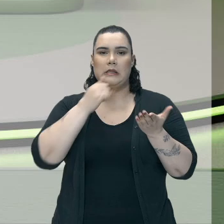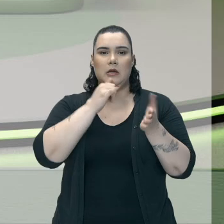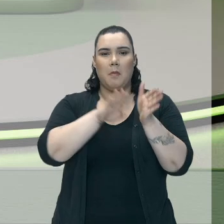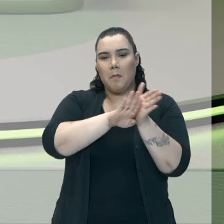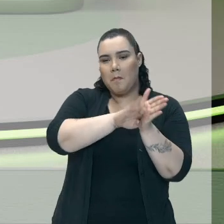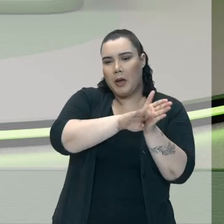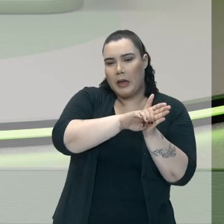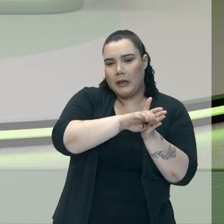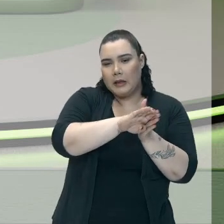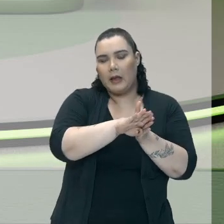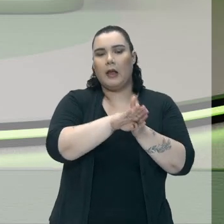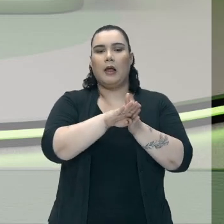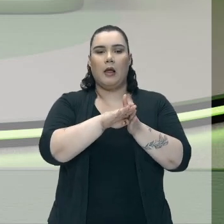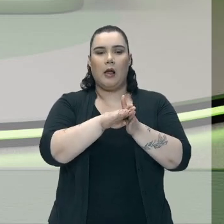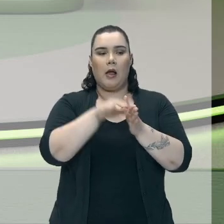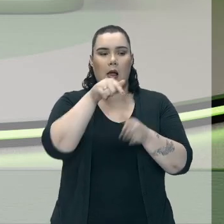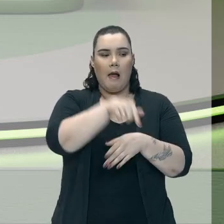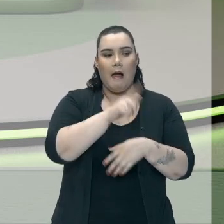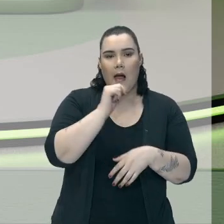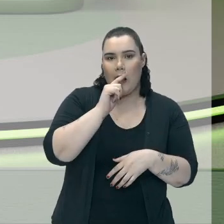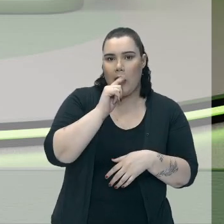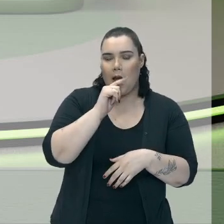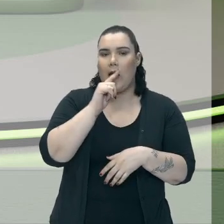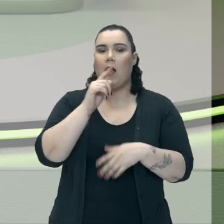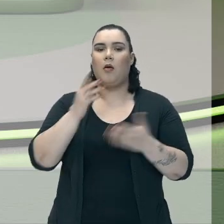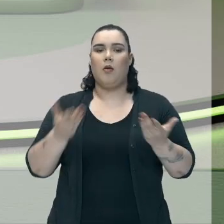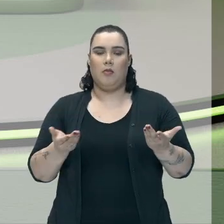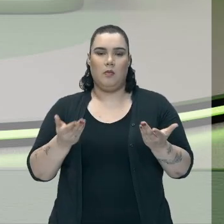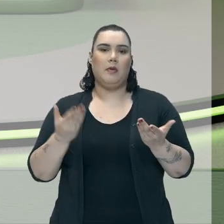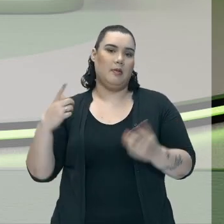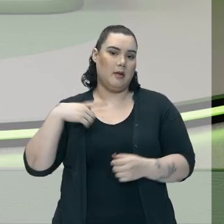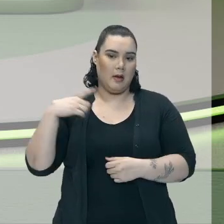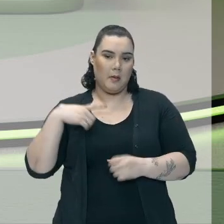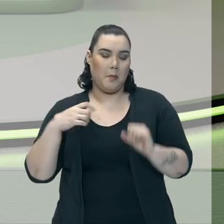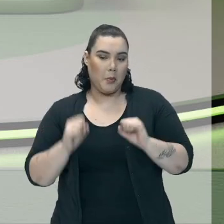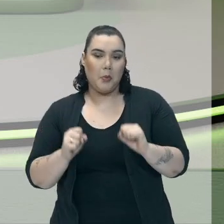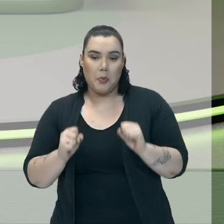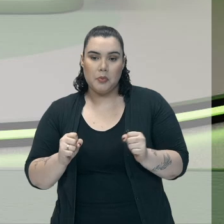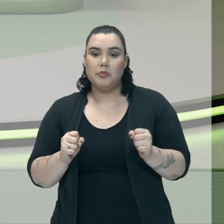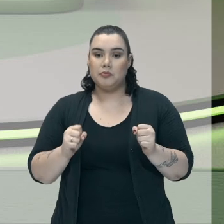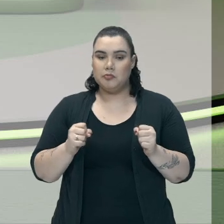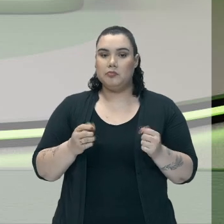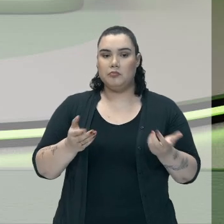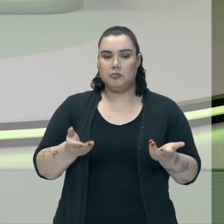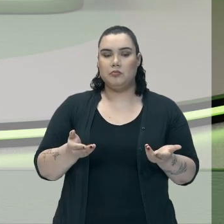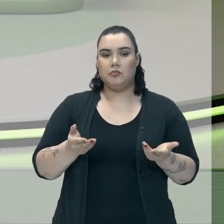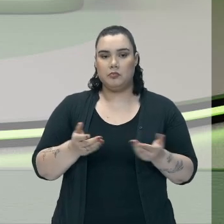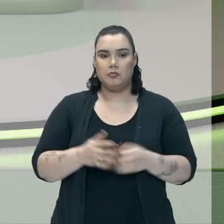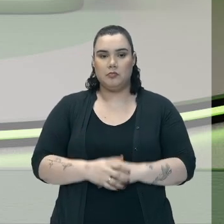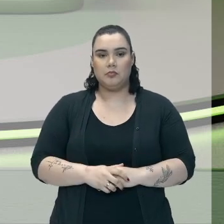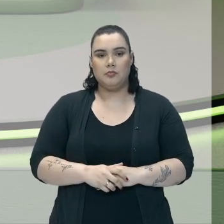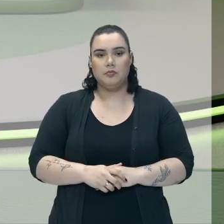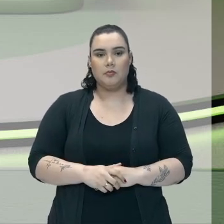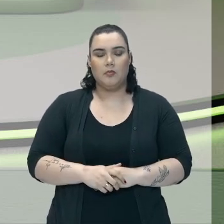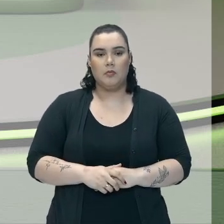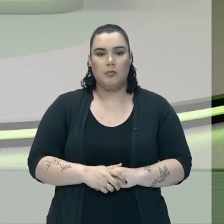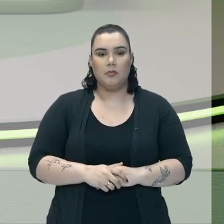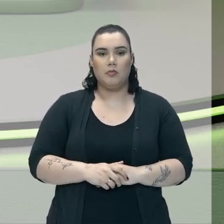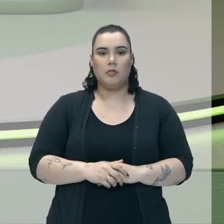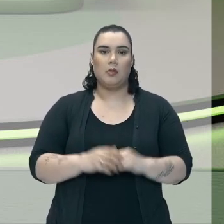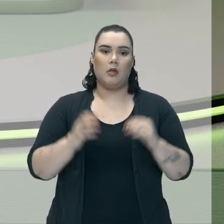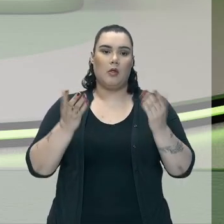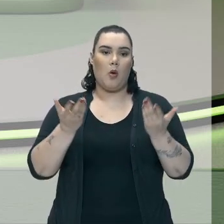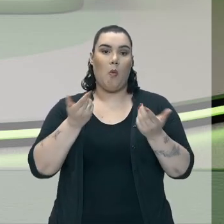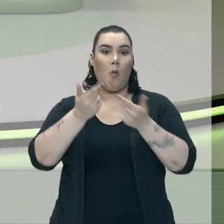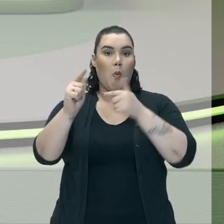fungos, né, presentes na água, ou bactérias, né, que é um organismo bem simples, né, presentes